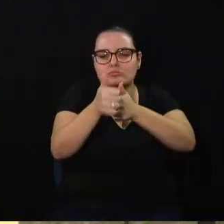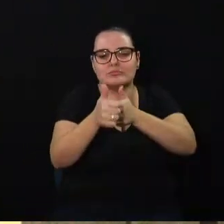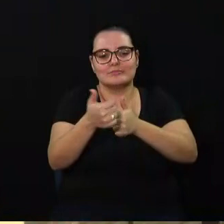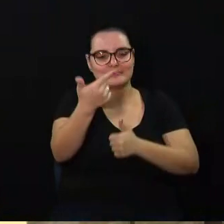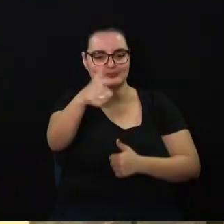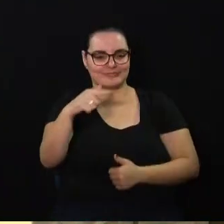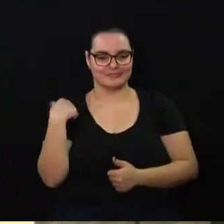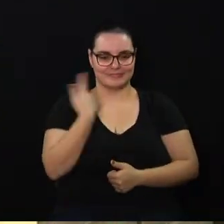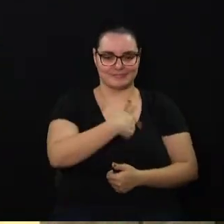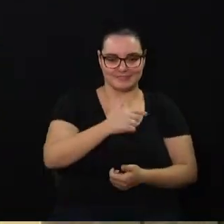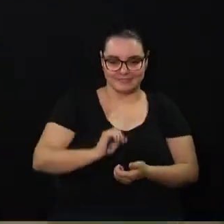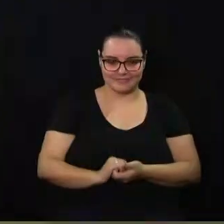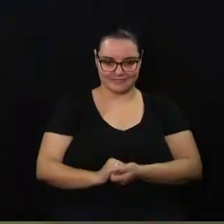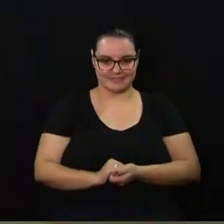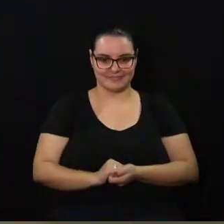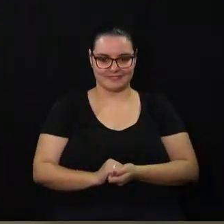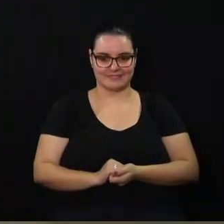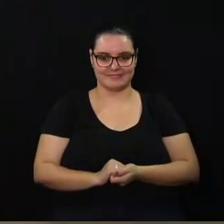gente